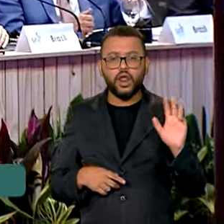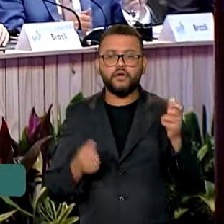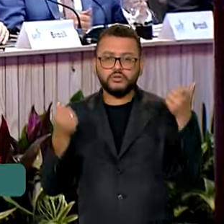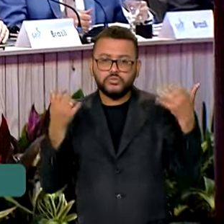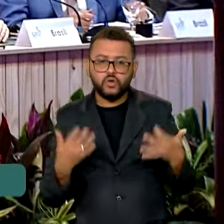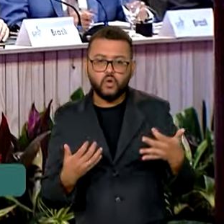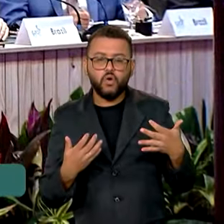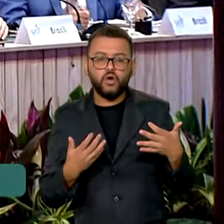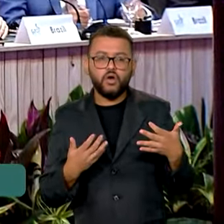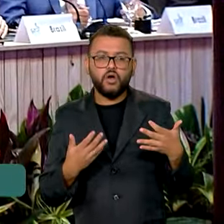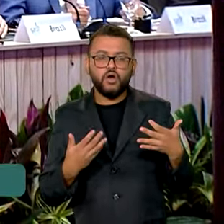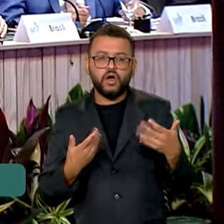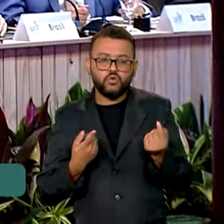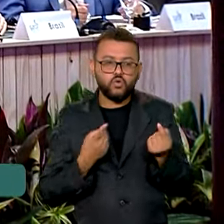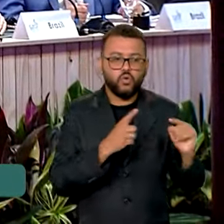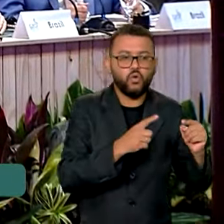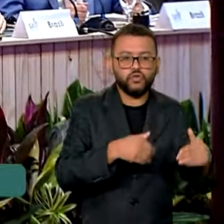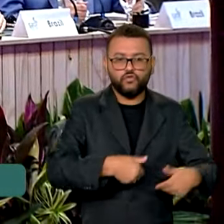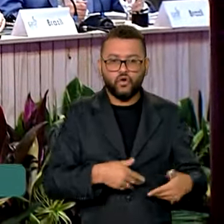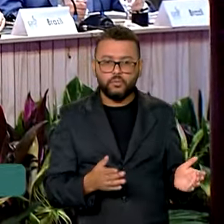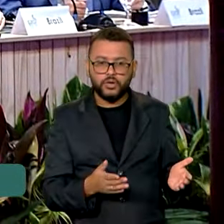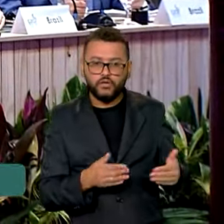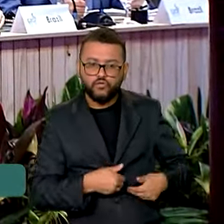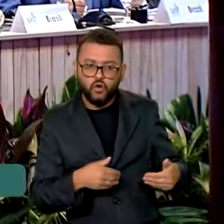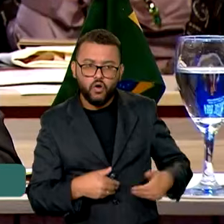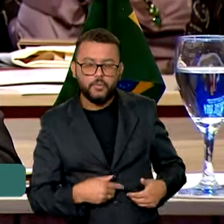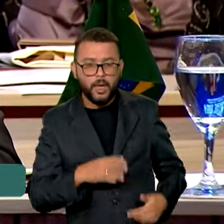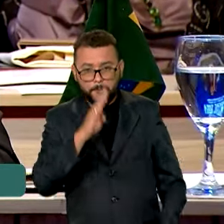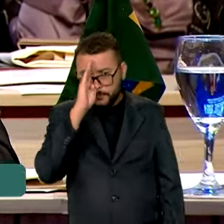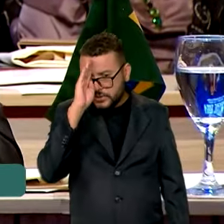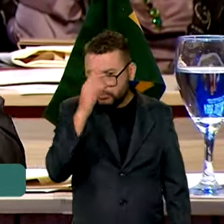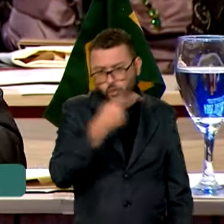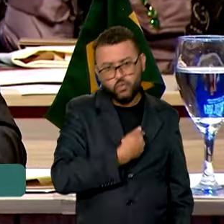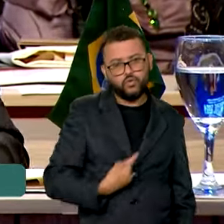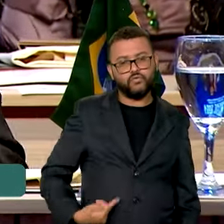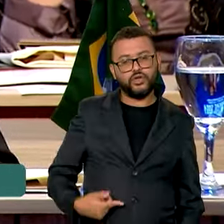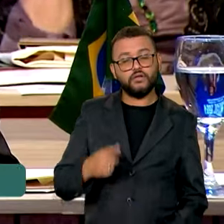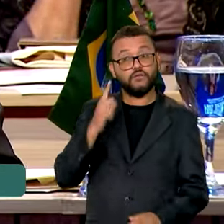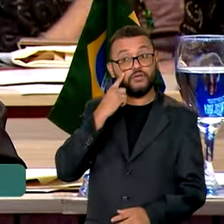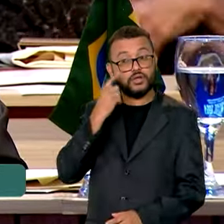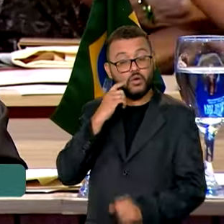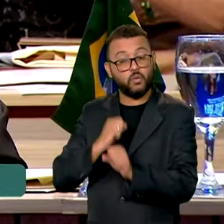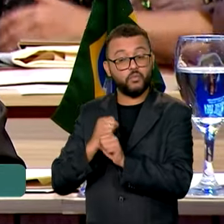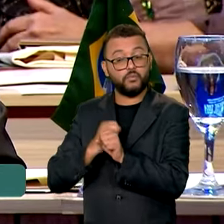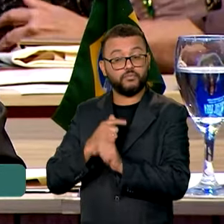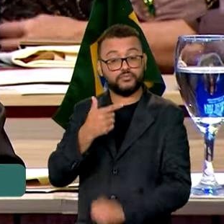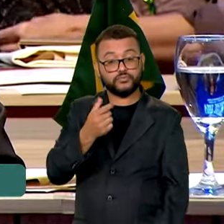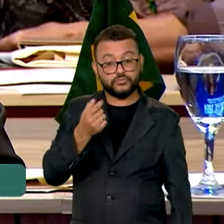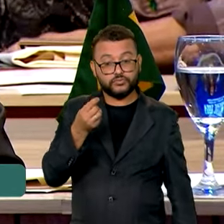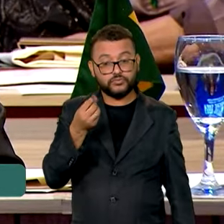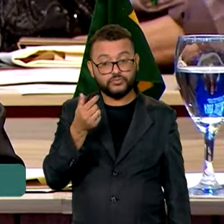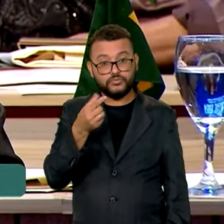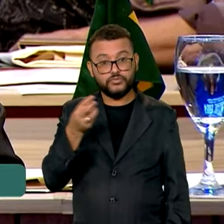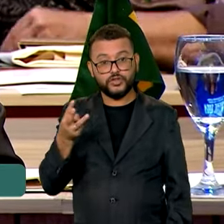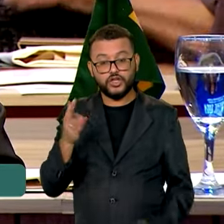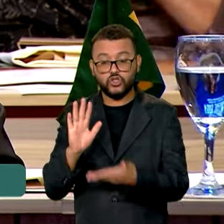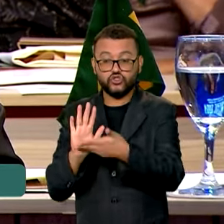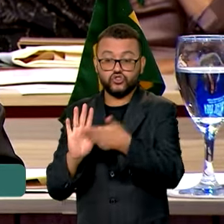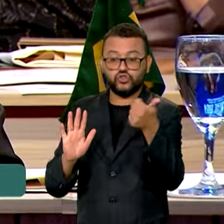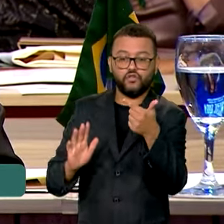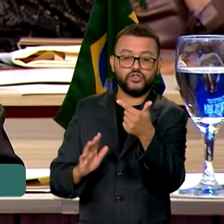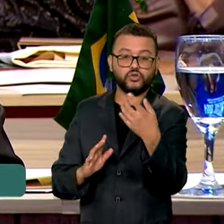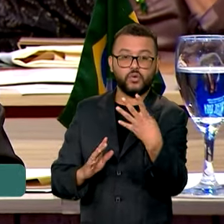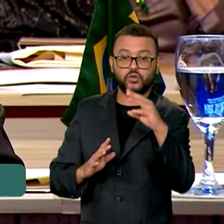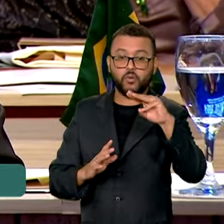à fome é prioridade de seu governo. Só em 2023, retiramos 24 milhões